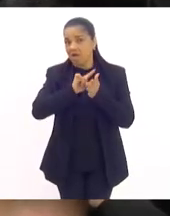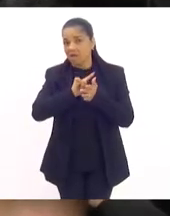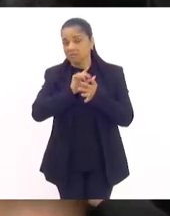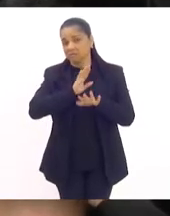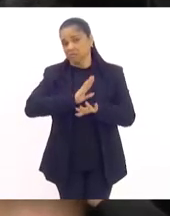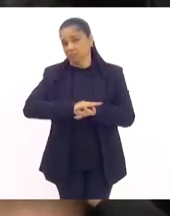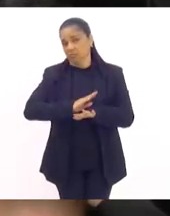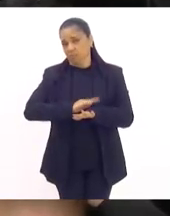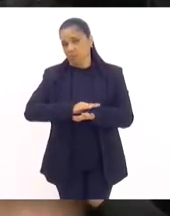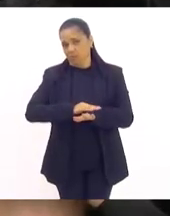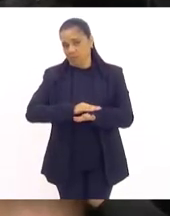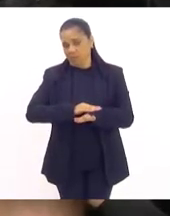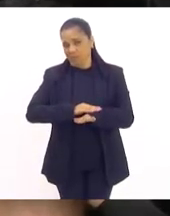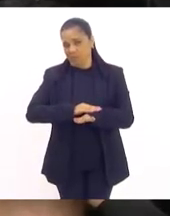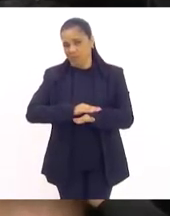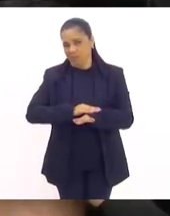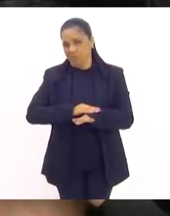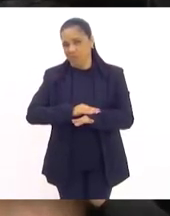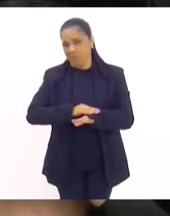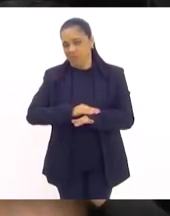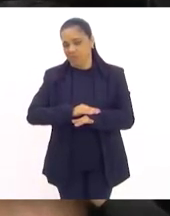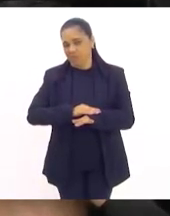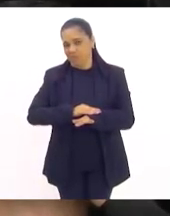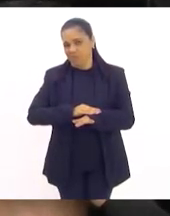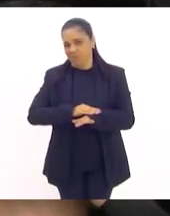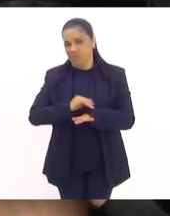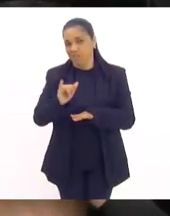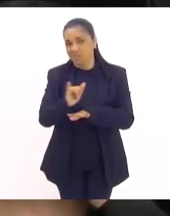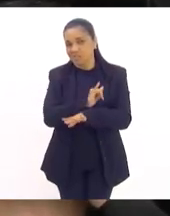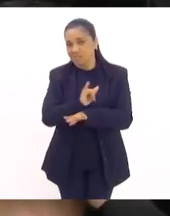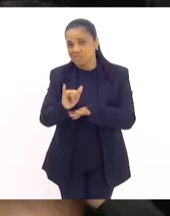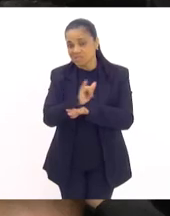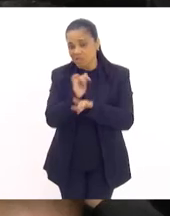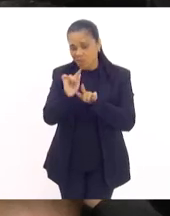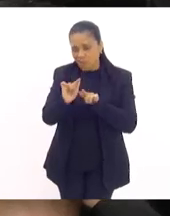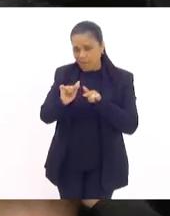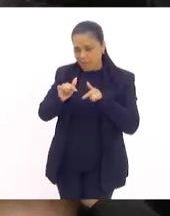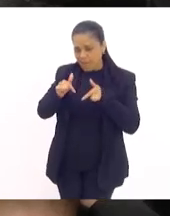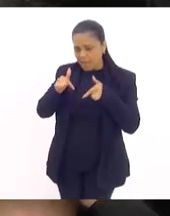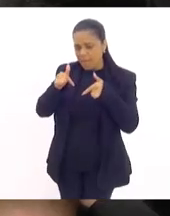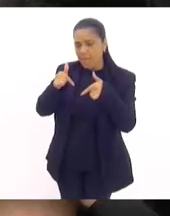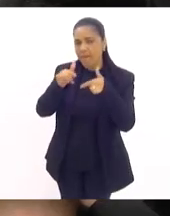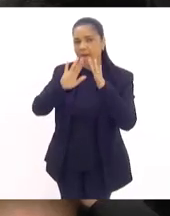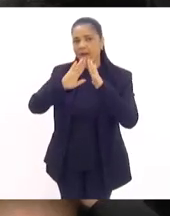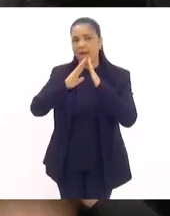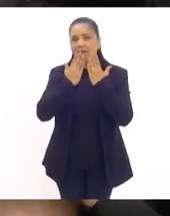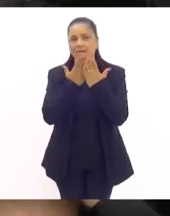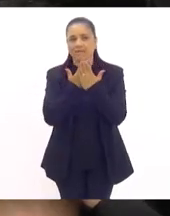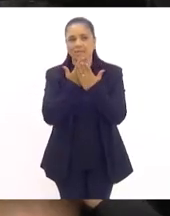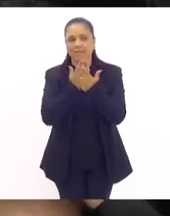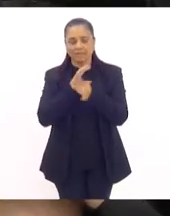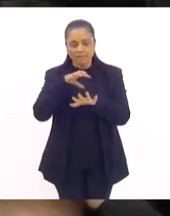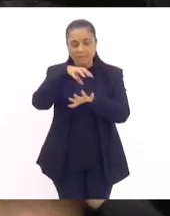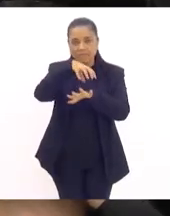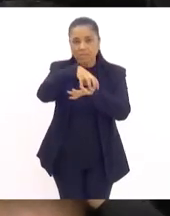momento. Entre elas, a atuação da escola no seu seio comunitário.